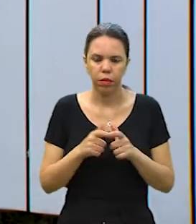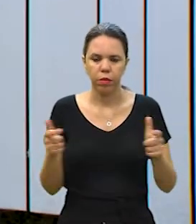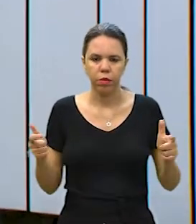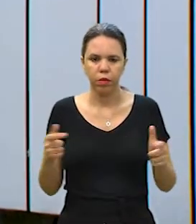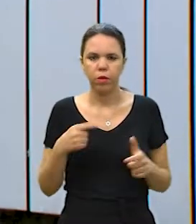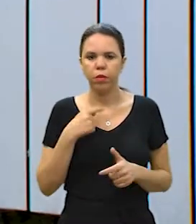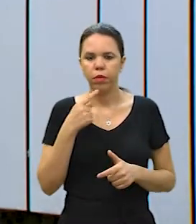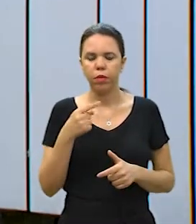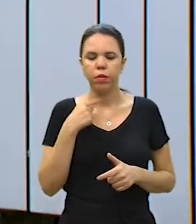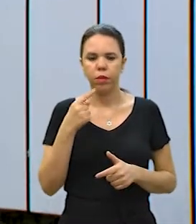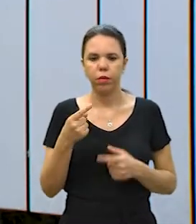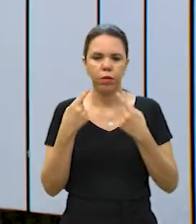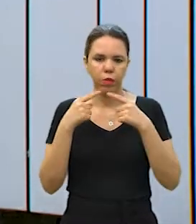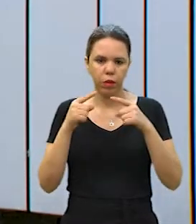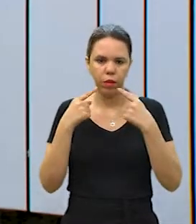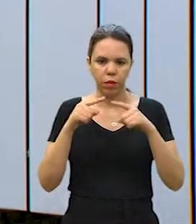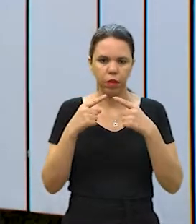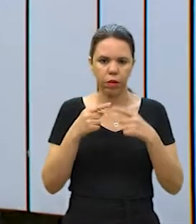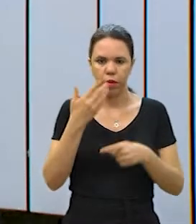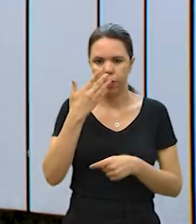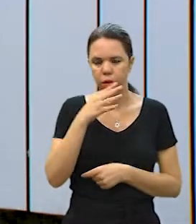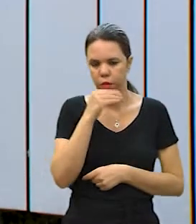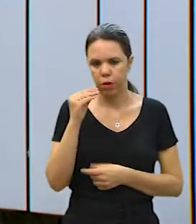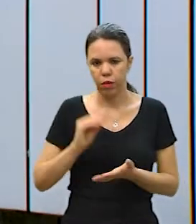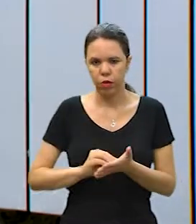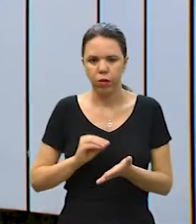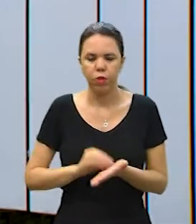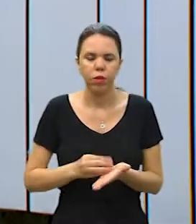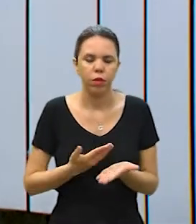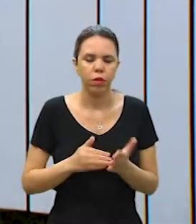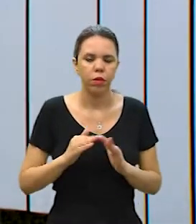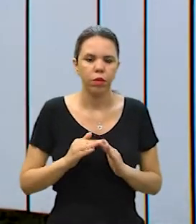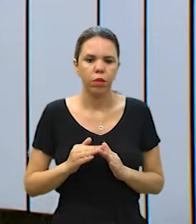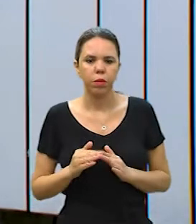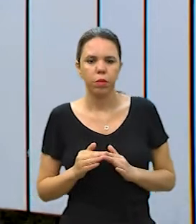queixa das crianças, dos adolescentes, é a falta da escola.